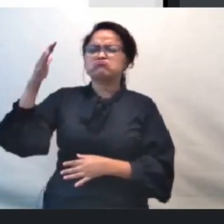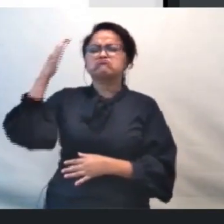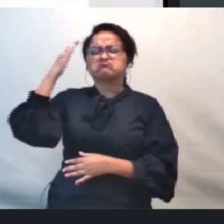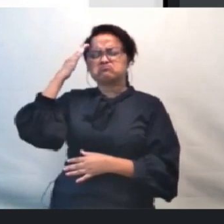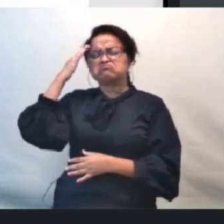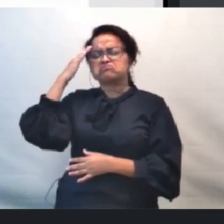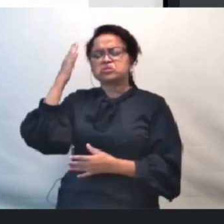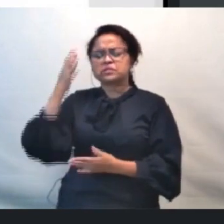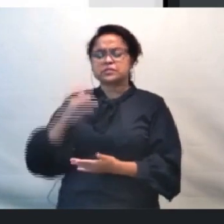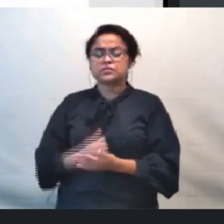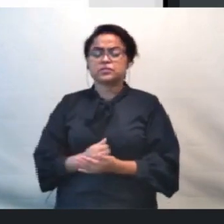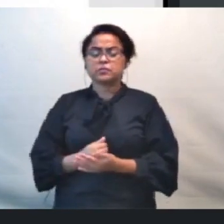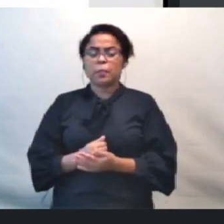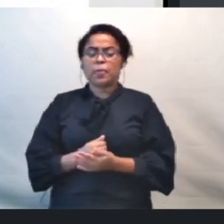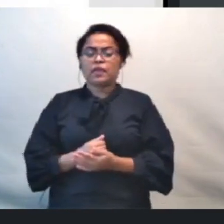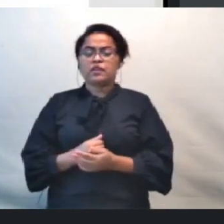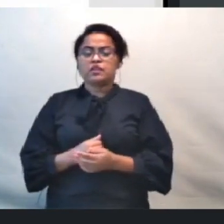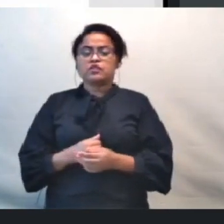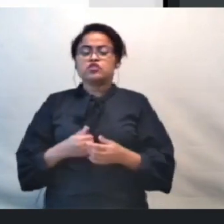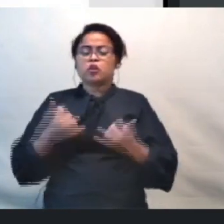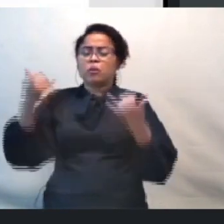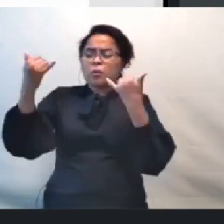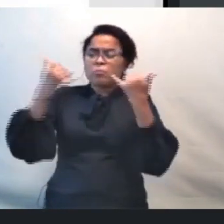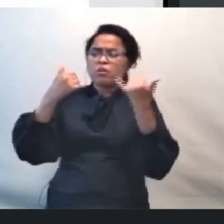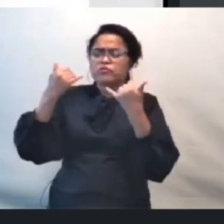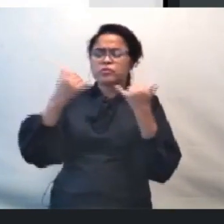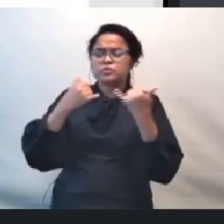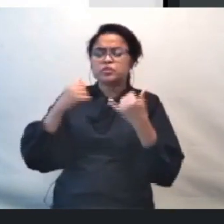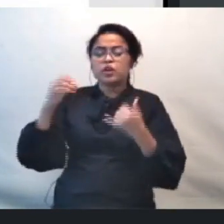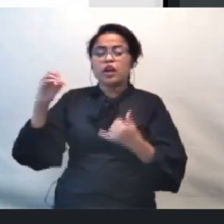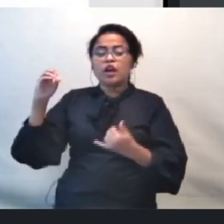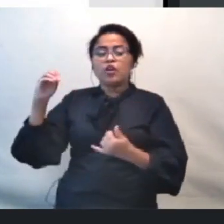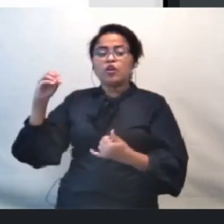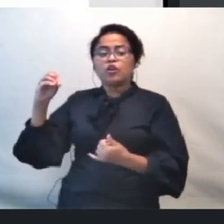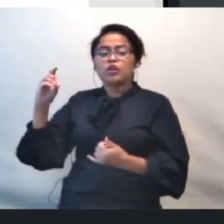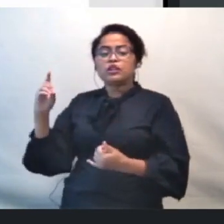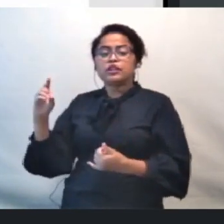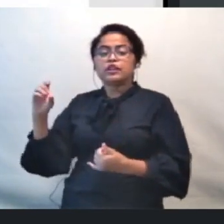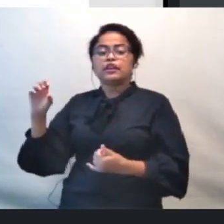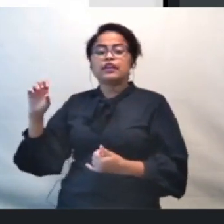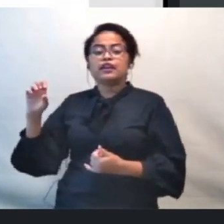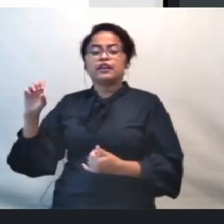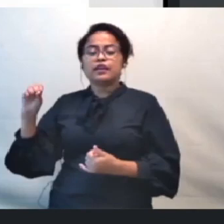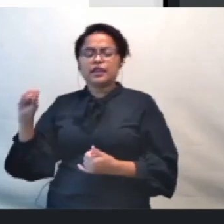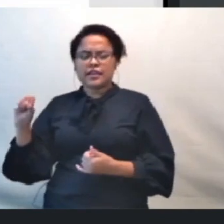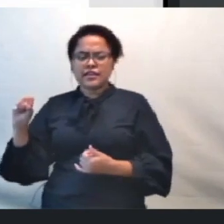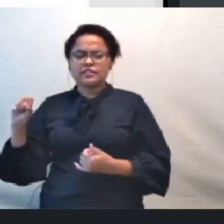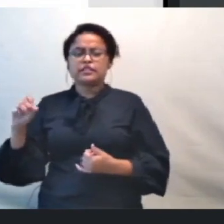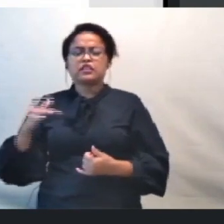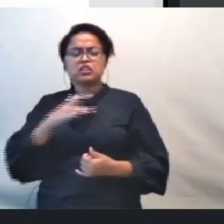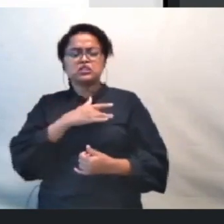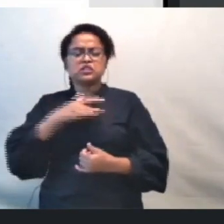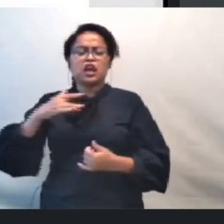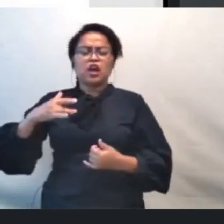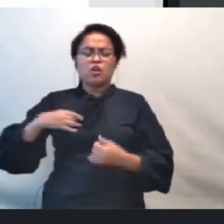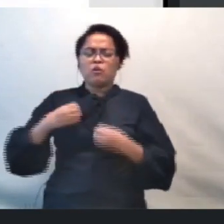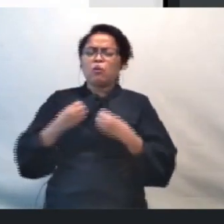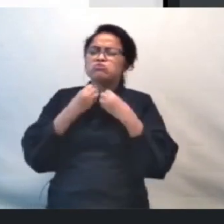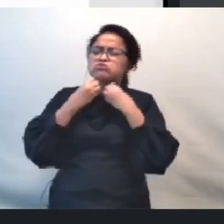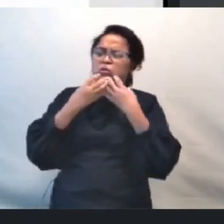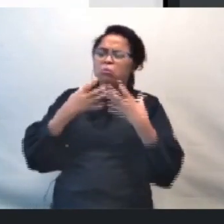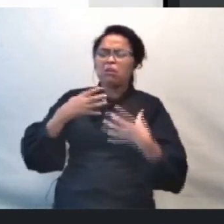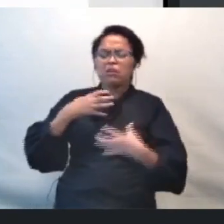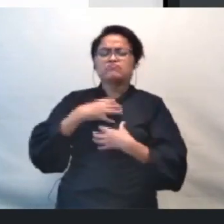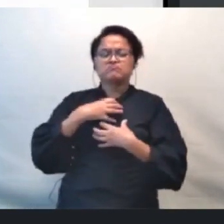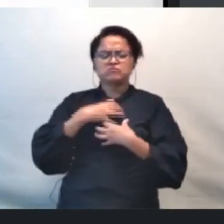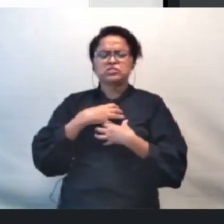só a título também de informação, vou pegar a ODS 3, Saúde e Bem-Estar, representa aí mais de um terço da execução da